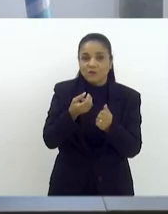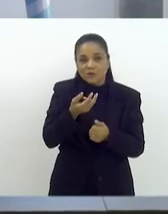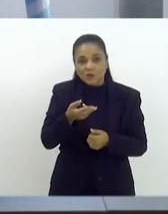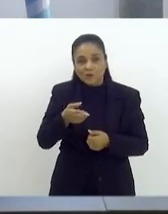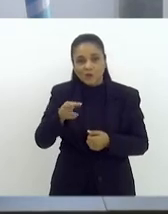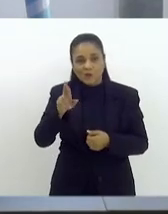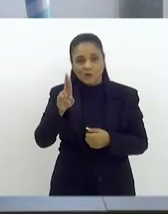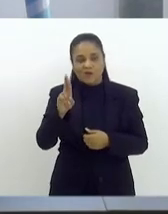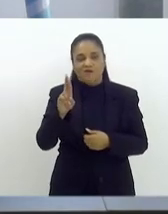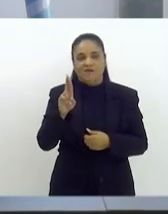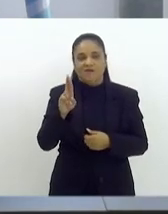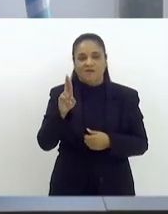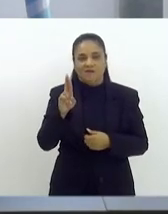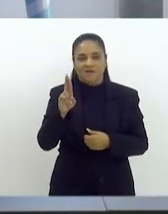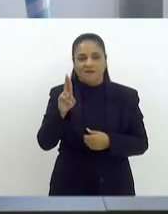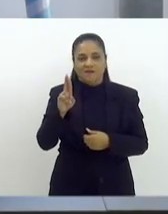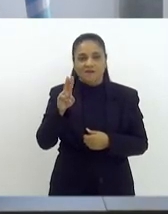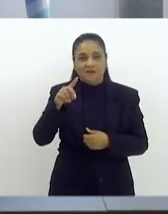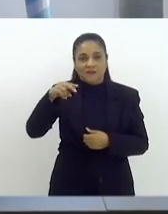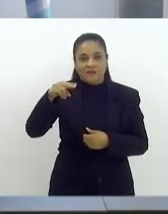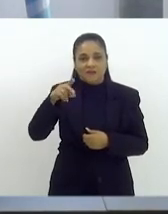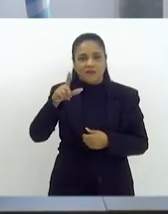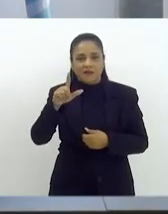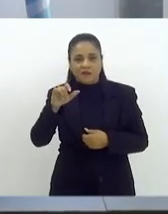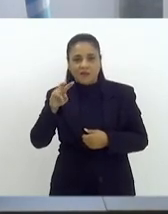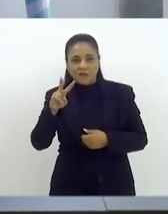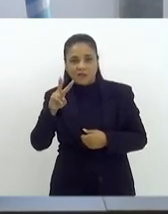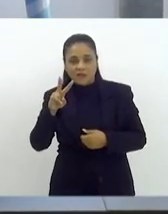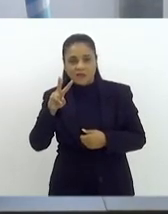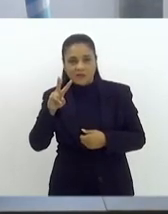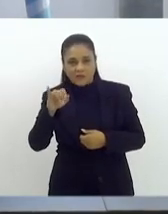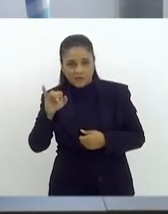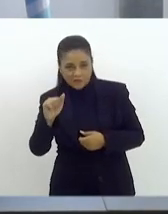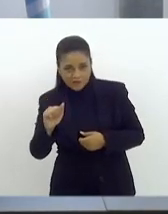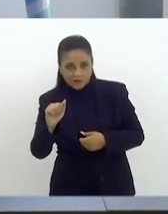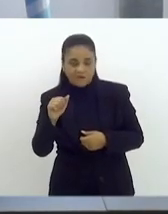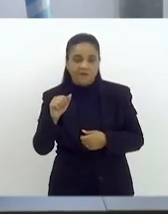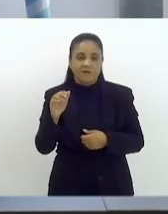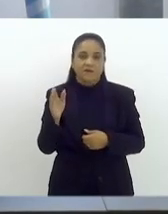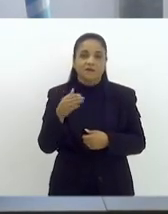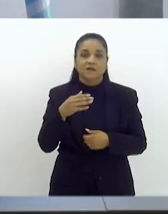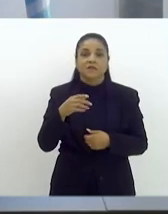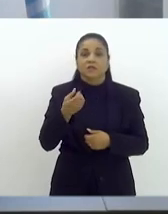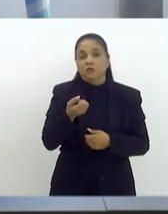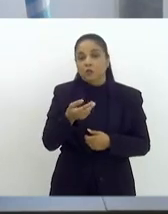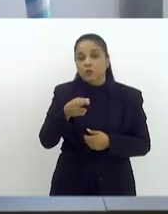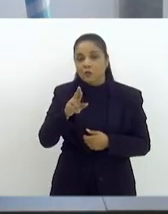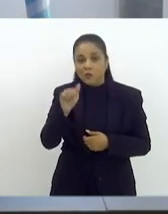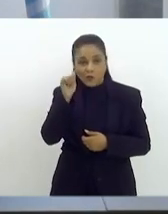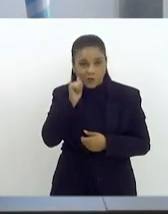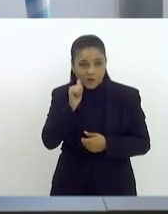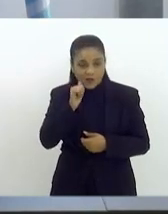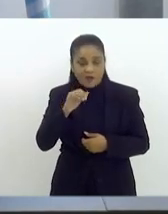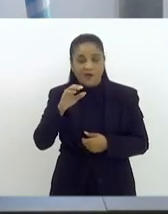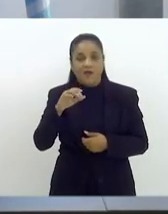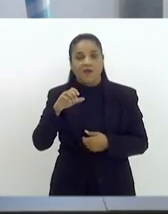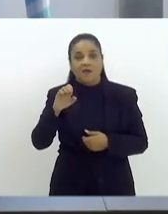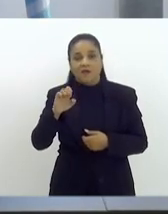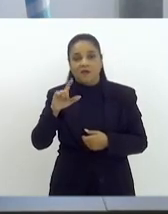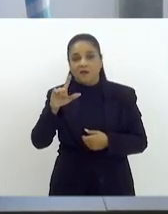doutora Lívia Lívia florir e a doutora Elisângela de Oliveira